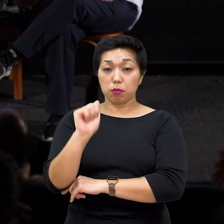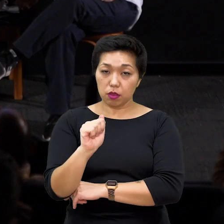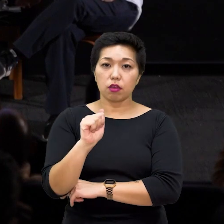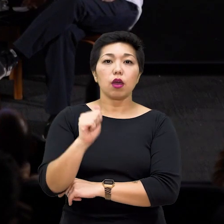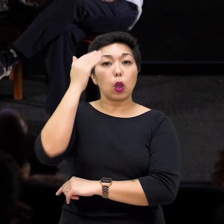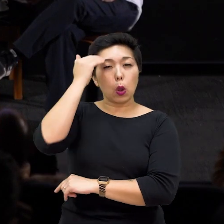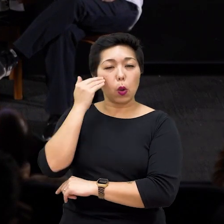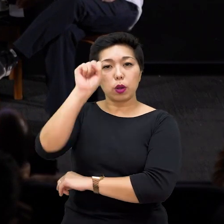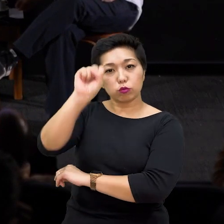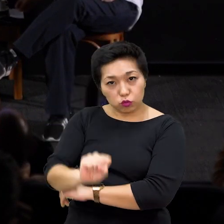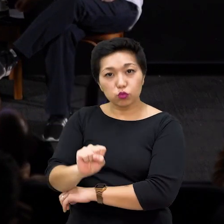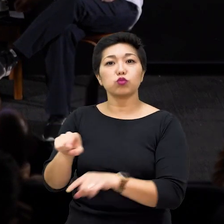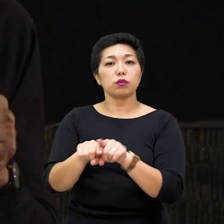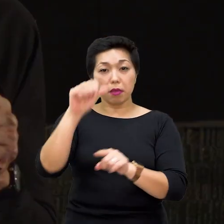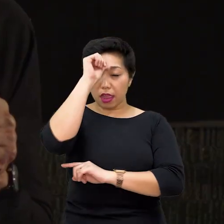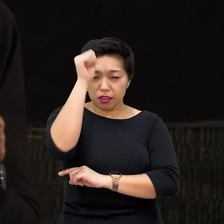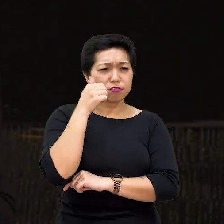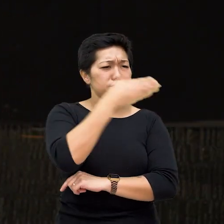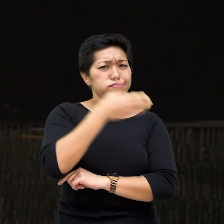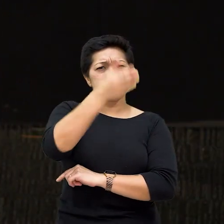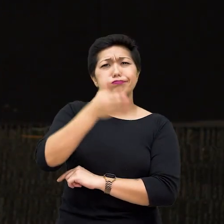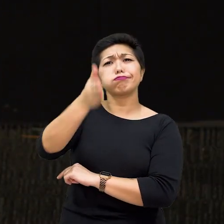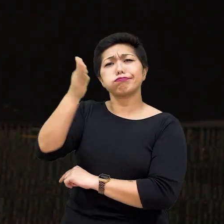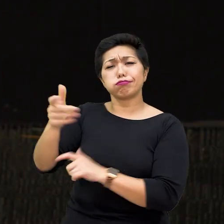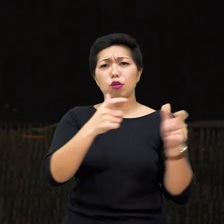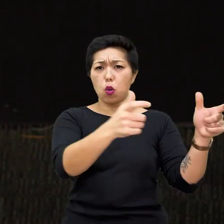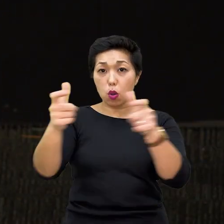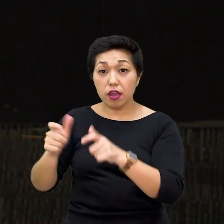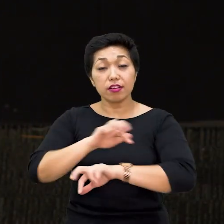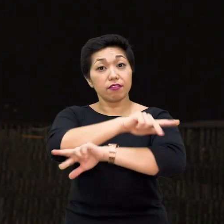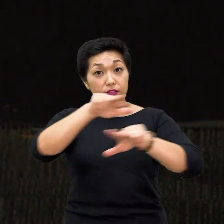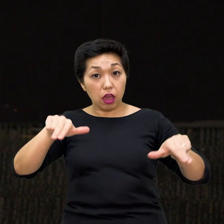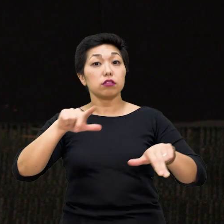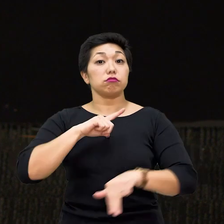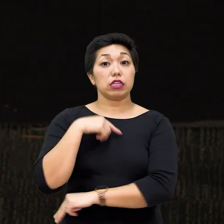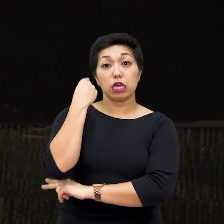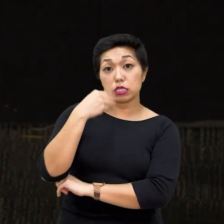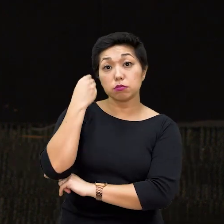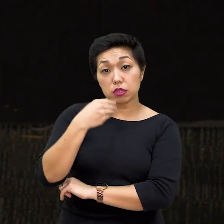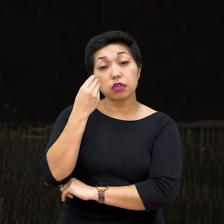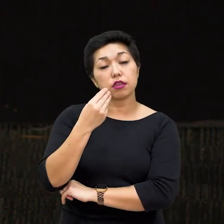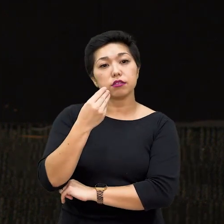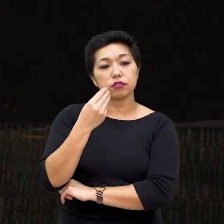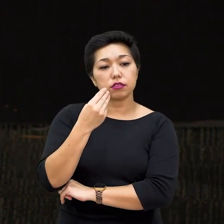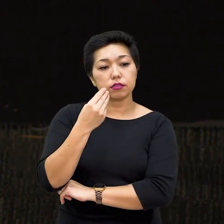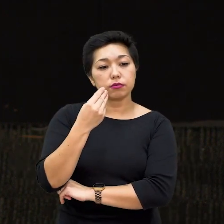Índia e muitos outros lugares onde tem havido experiências como a